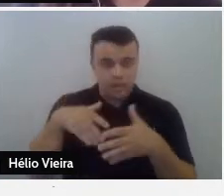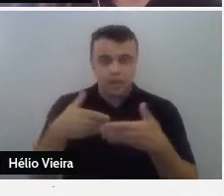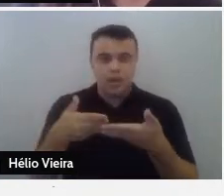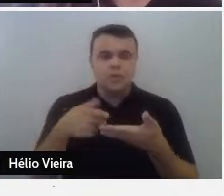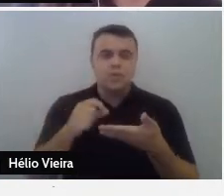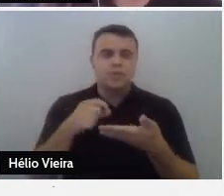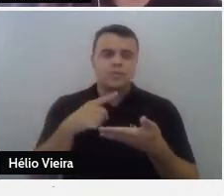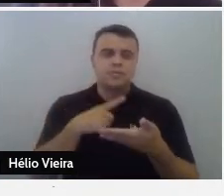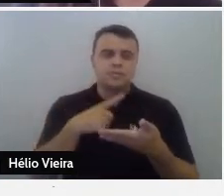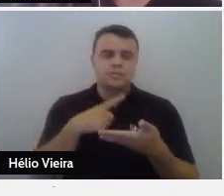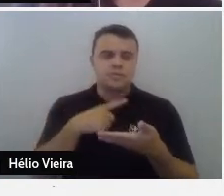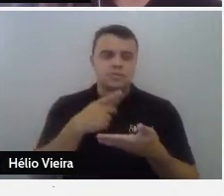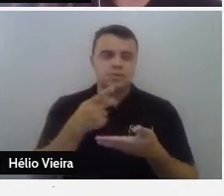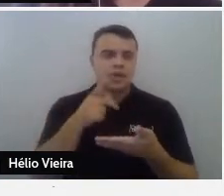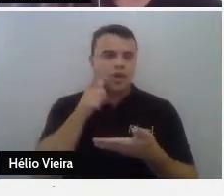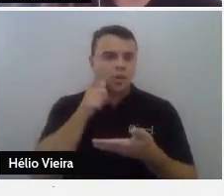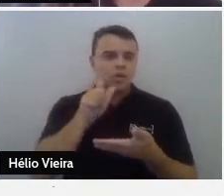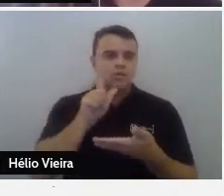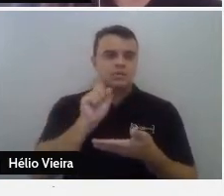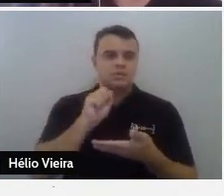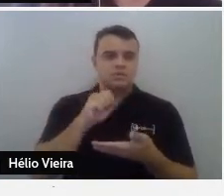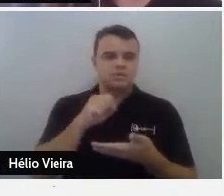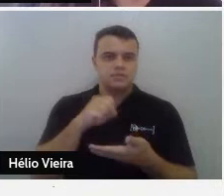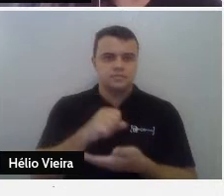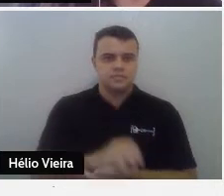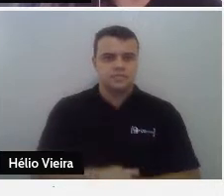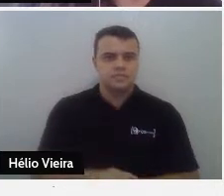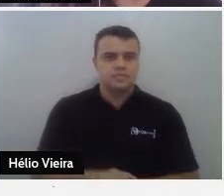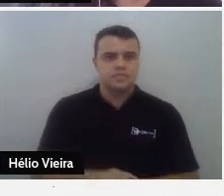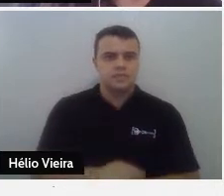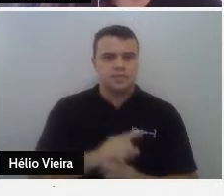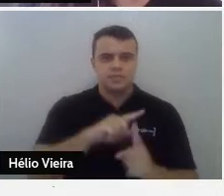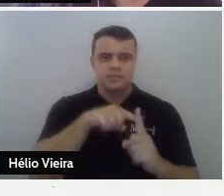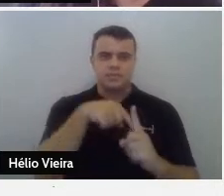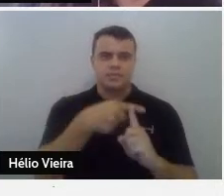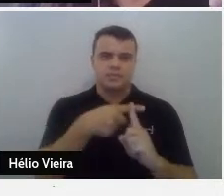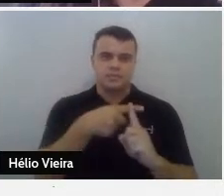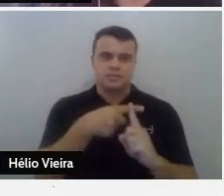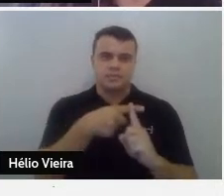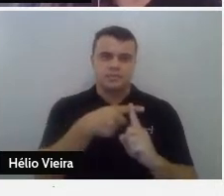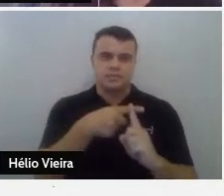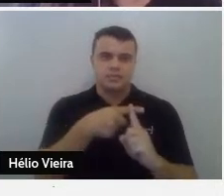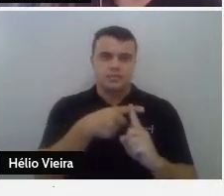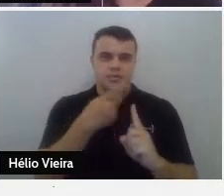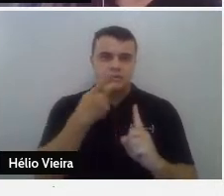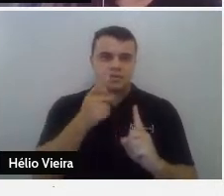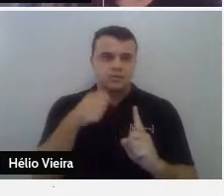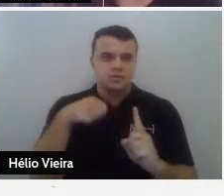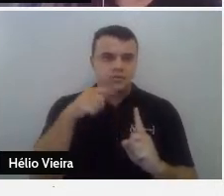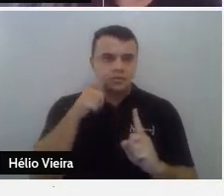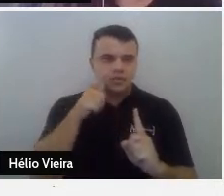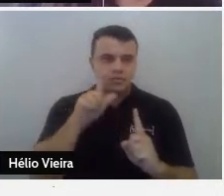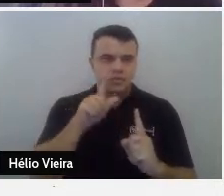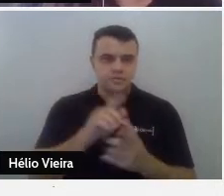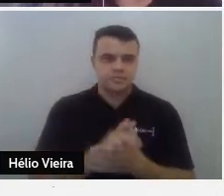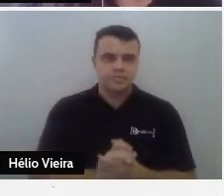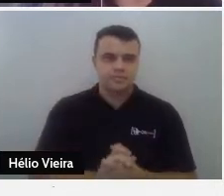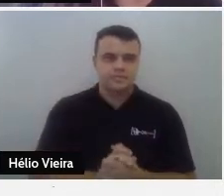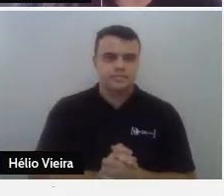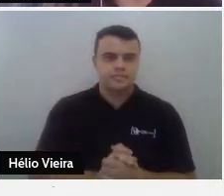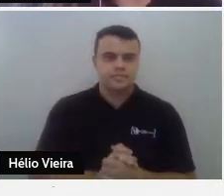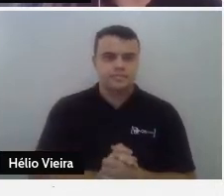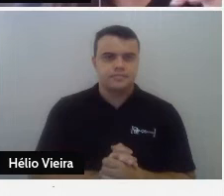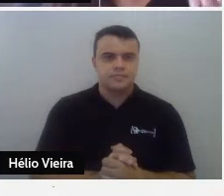aqui ele consegue, com esse maisinho aqui na lateral, consegue